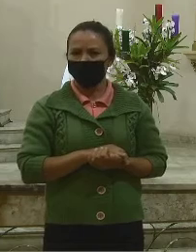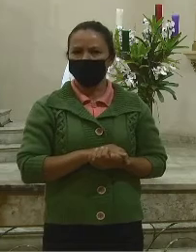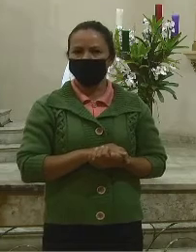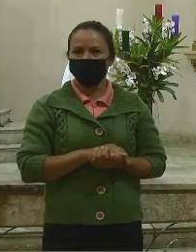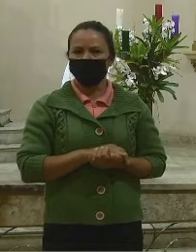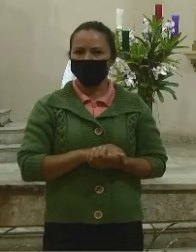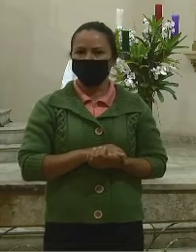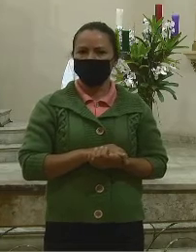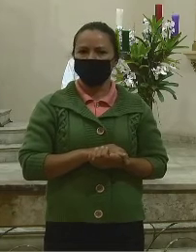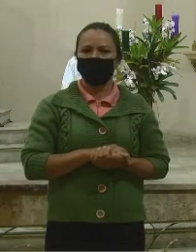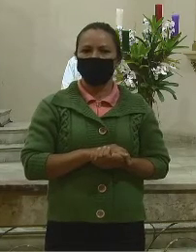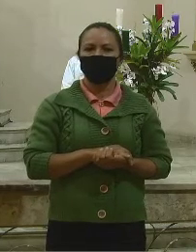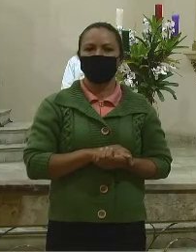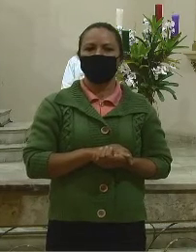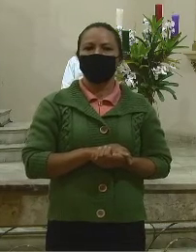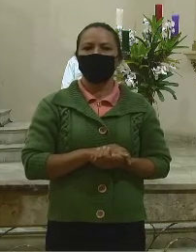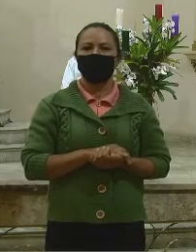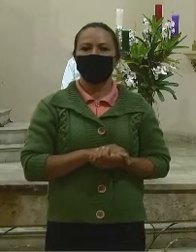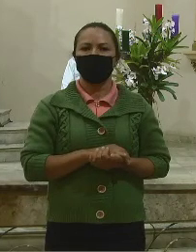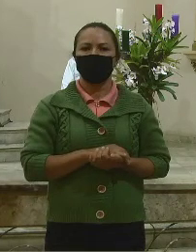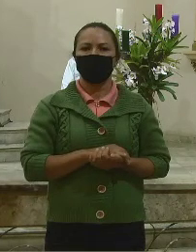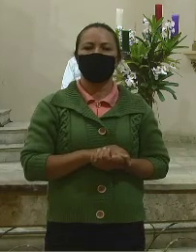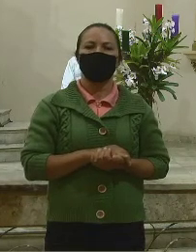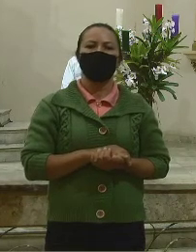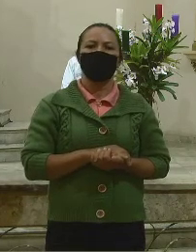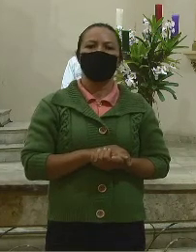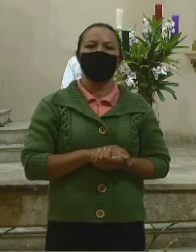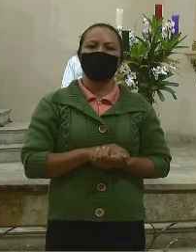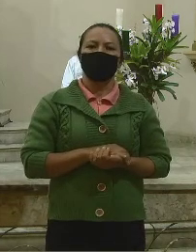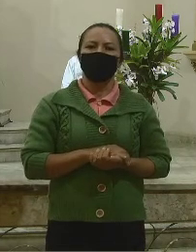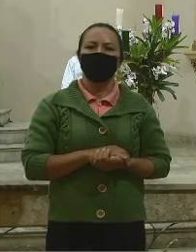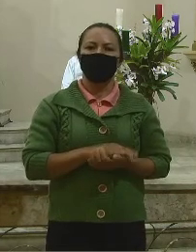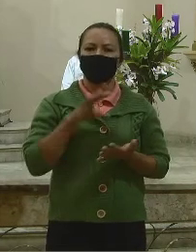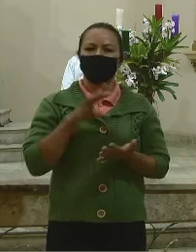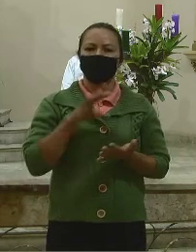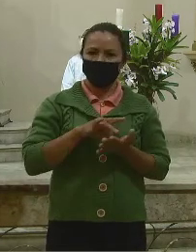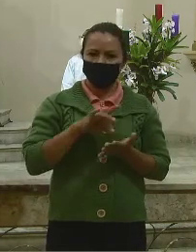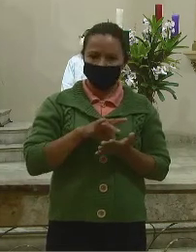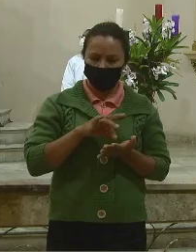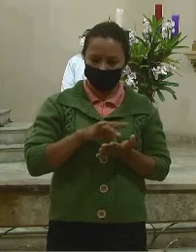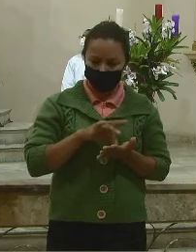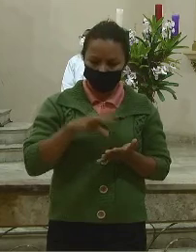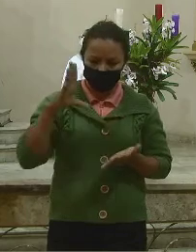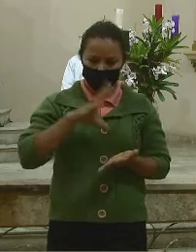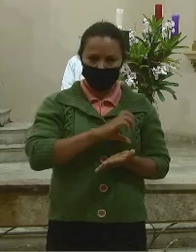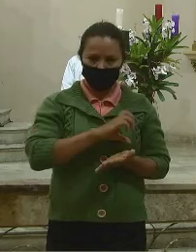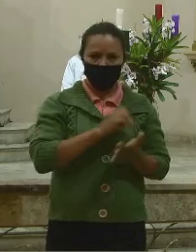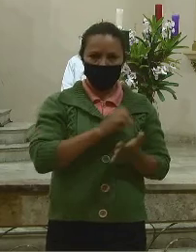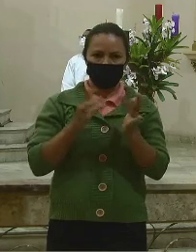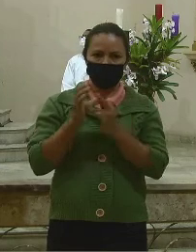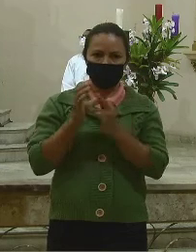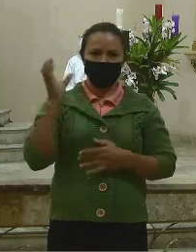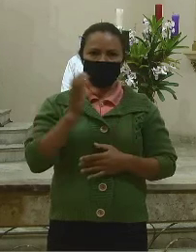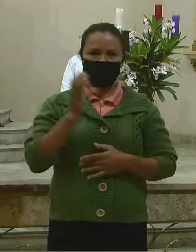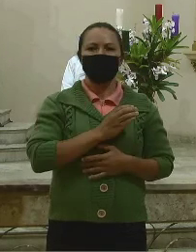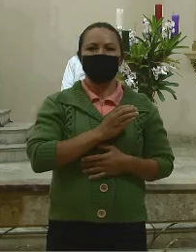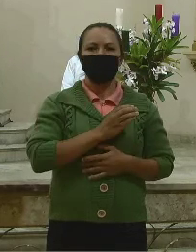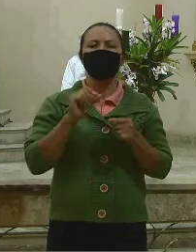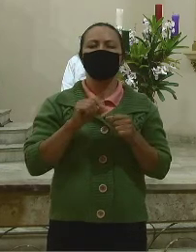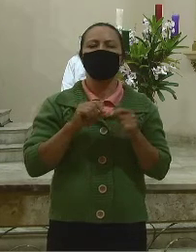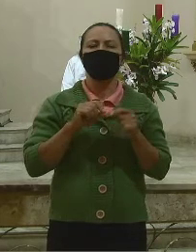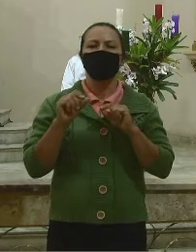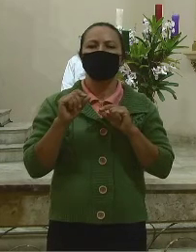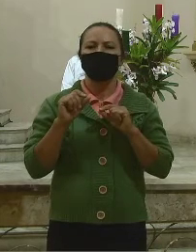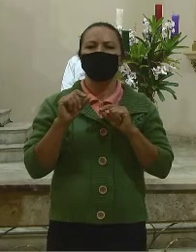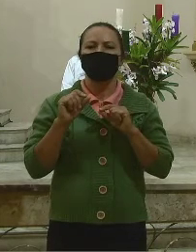para o exercício do ministério sacerdotal. De fato, é o amor de Cristo que nos impele, que